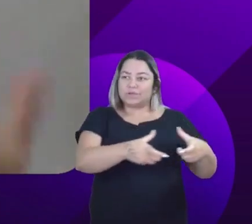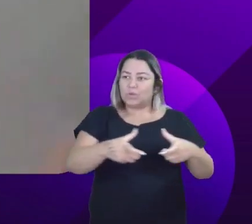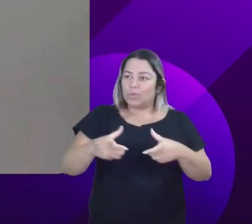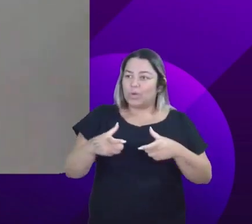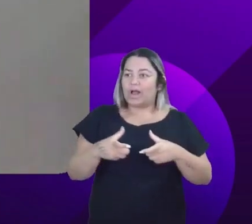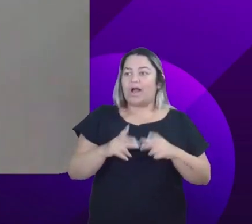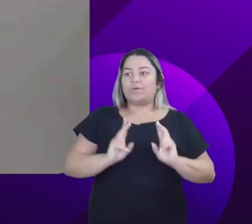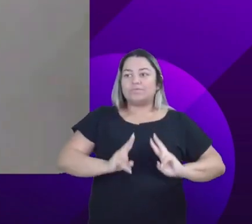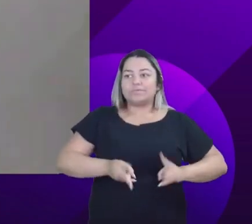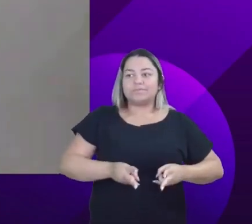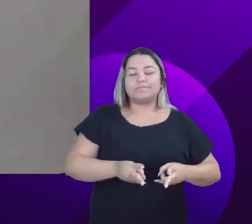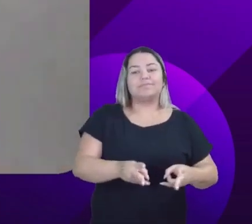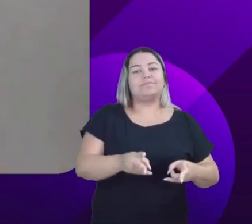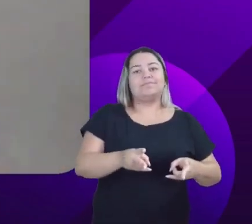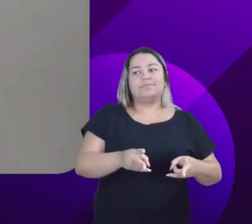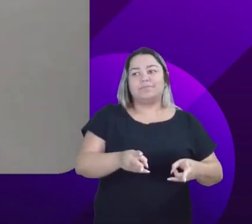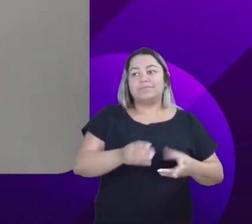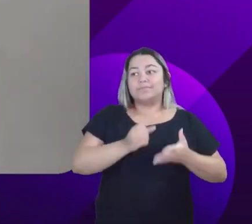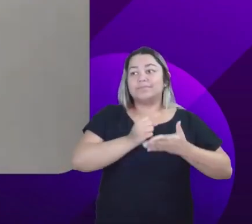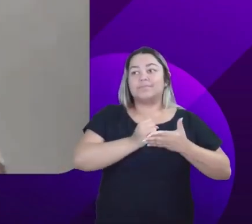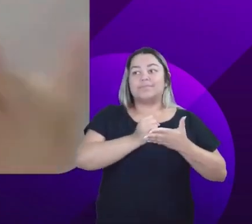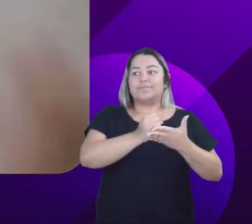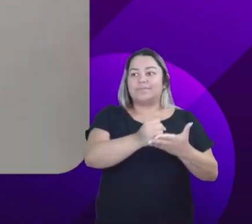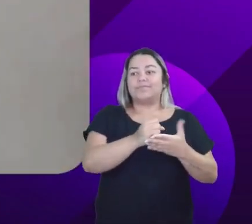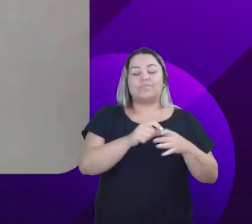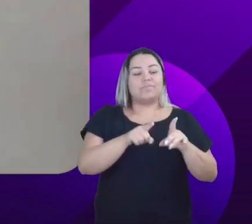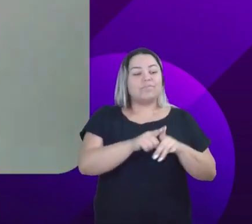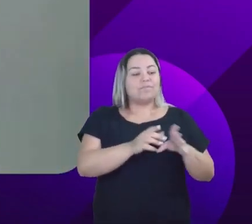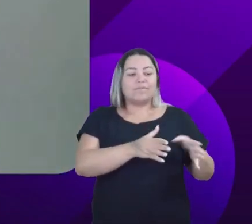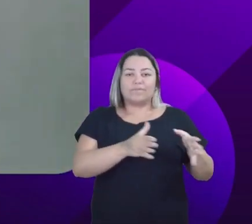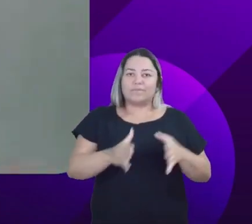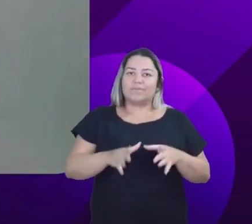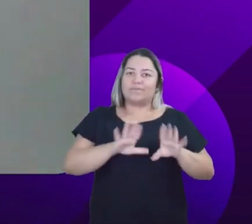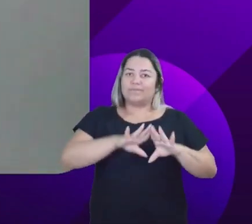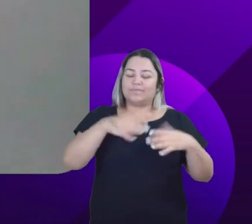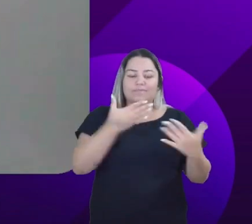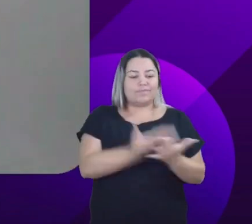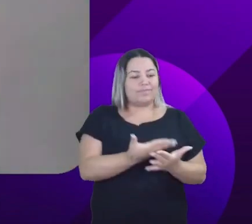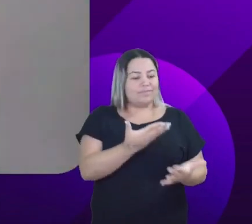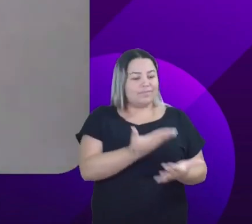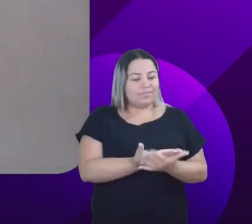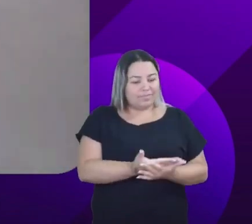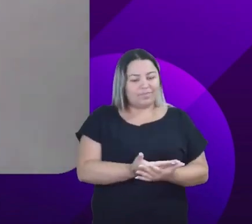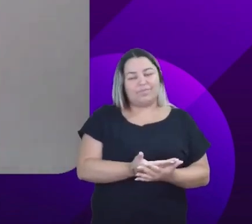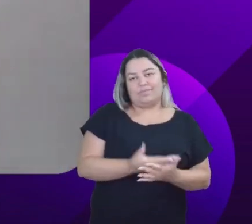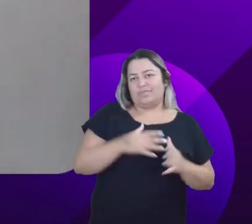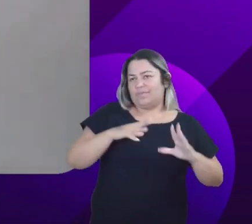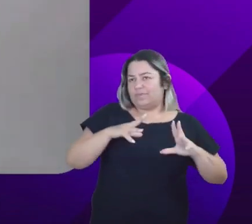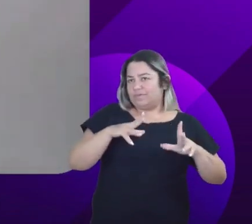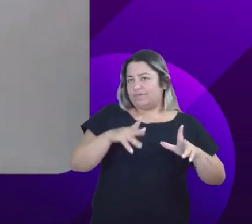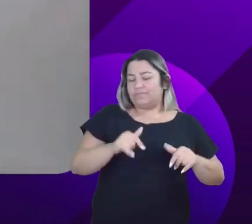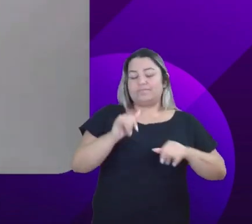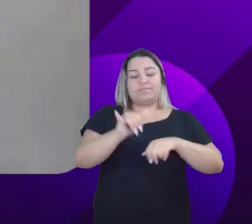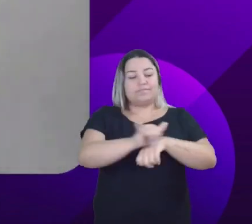a continuidade, a oferta de processos de escolarização. Então, existem estratégias